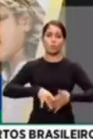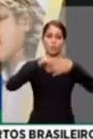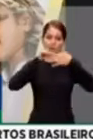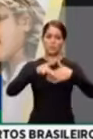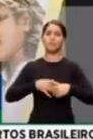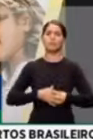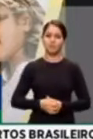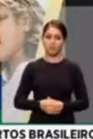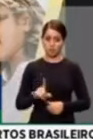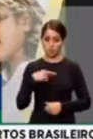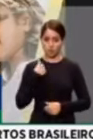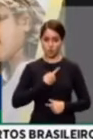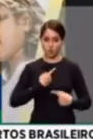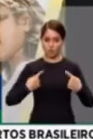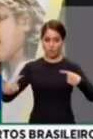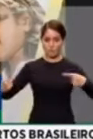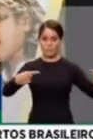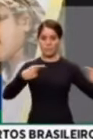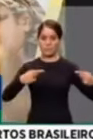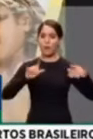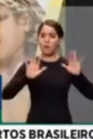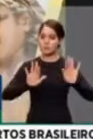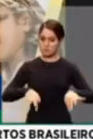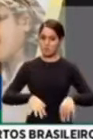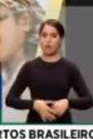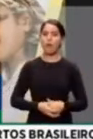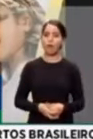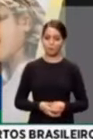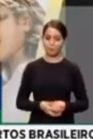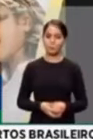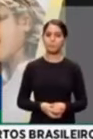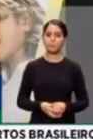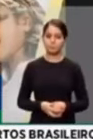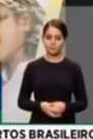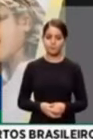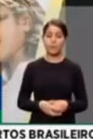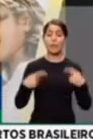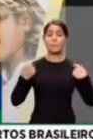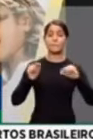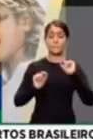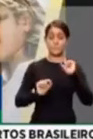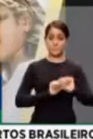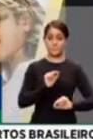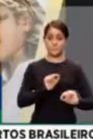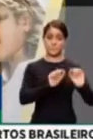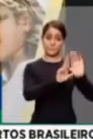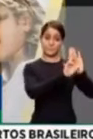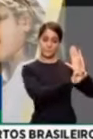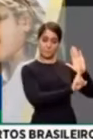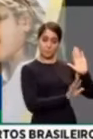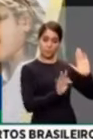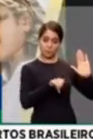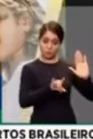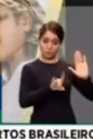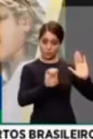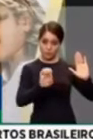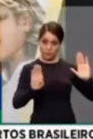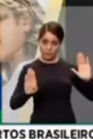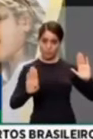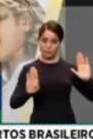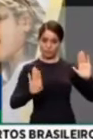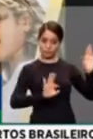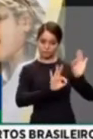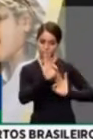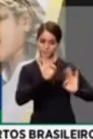imediatamente essa discussão desses destaques e passássemos a discutir a regulamentação do Fundeb, porque corre